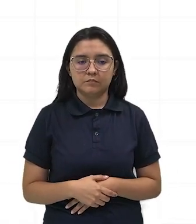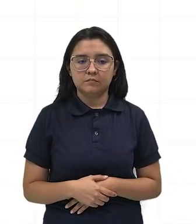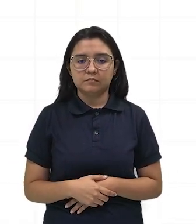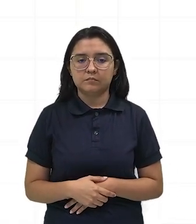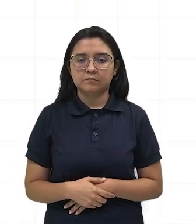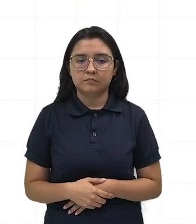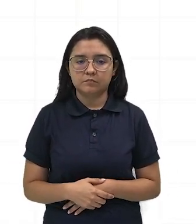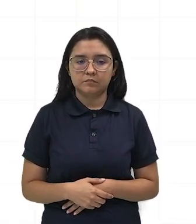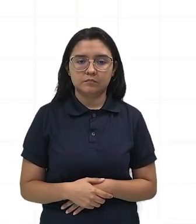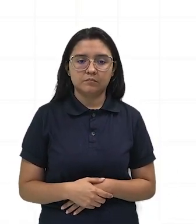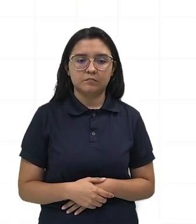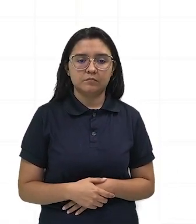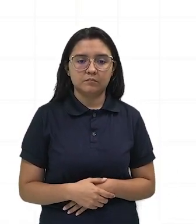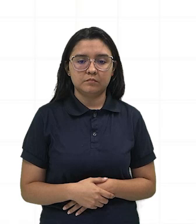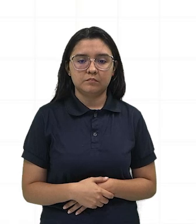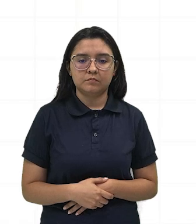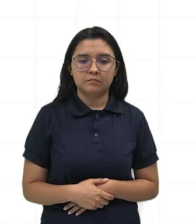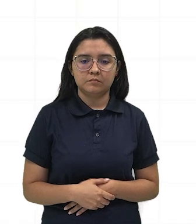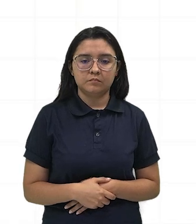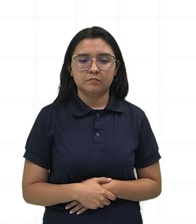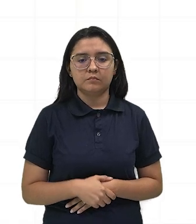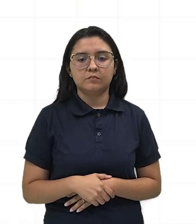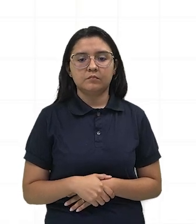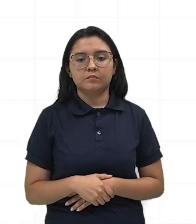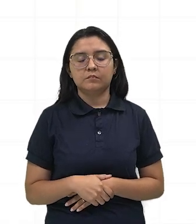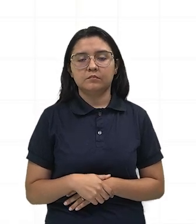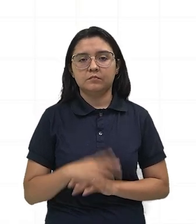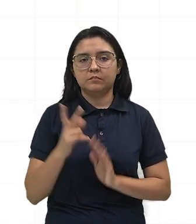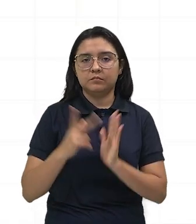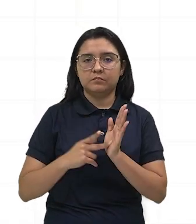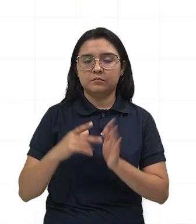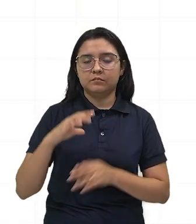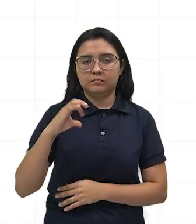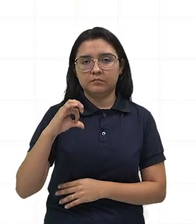a gente sabe que é 9.